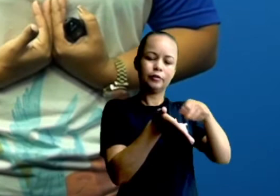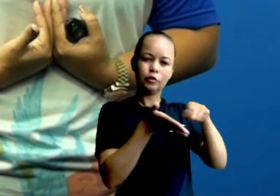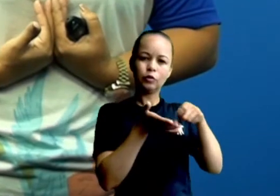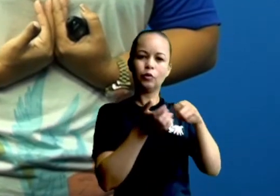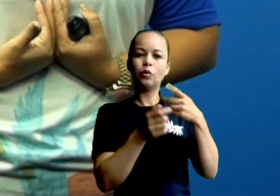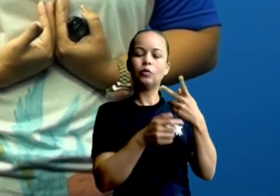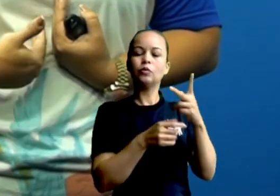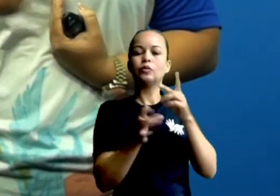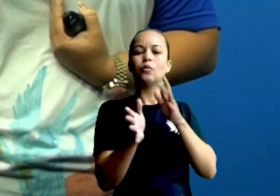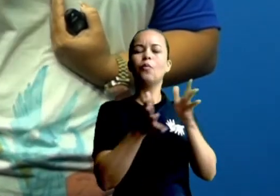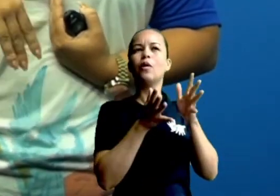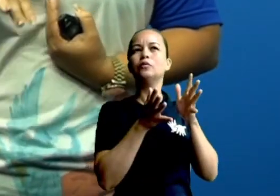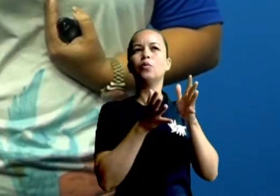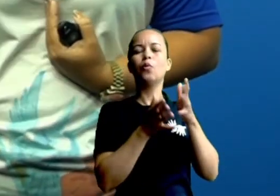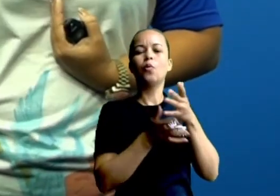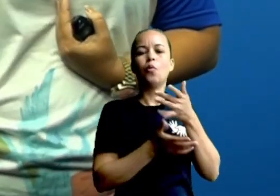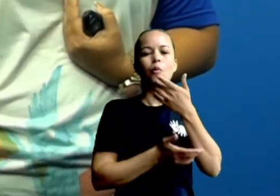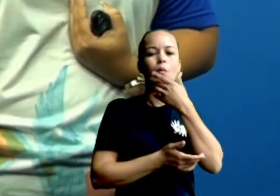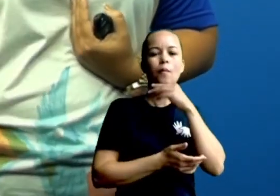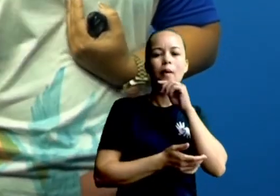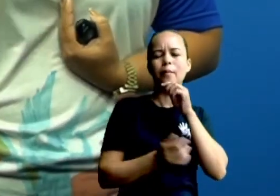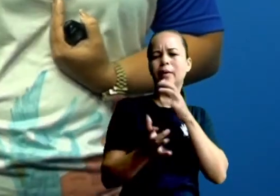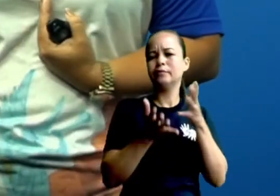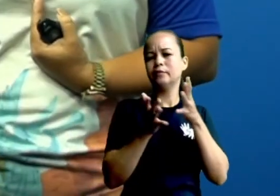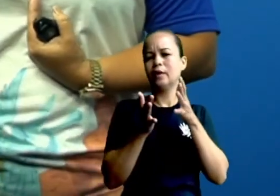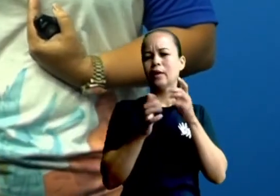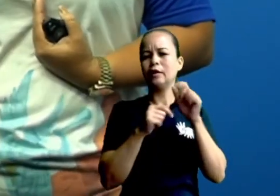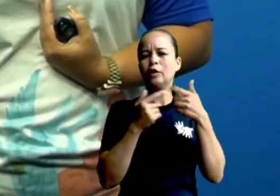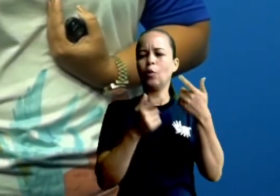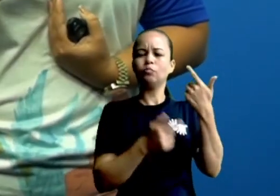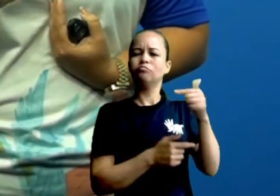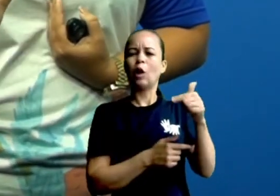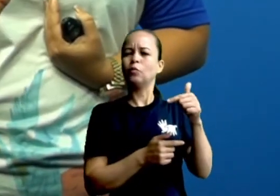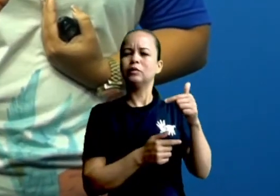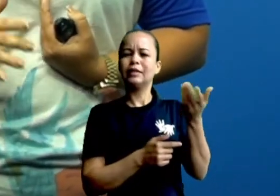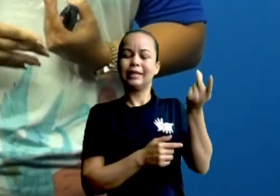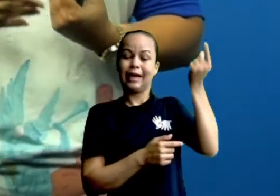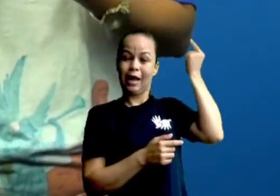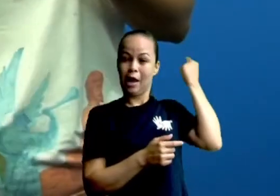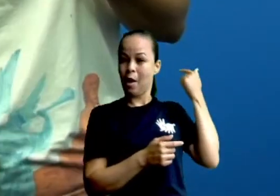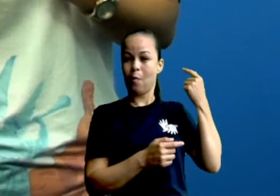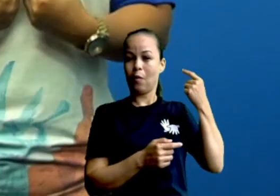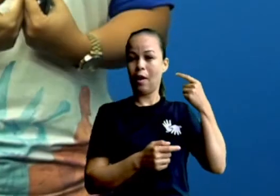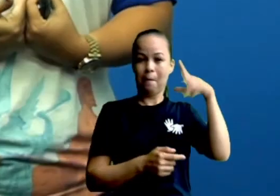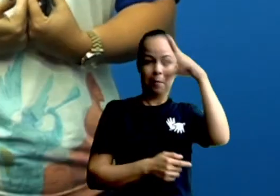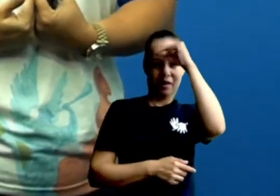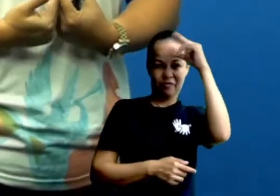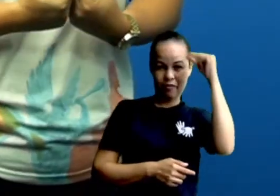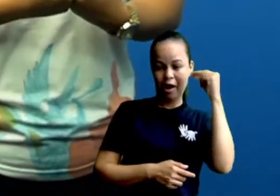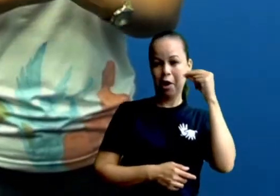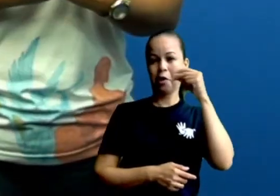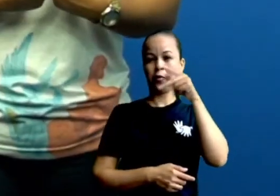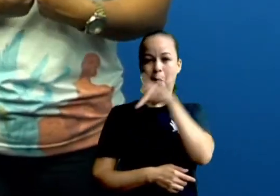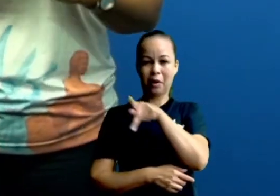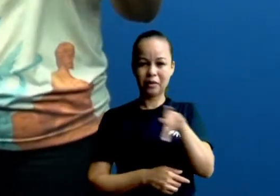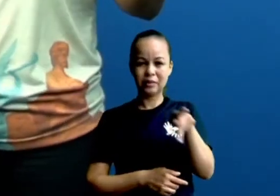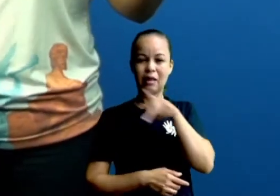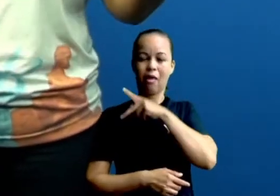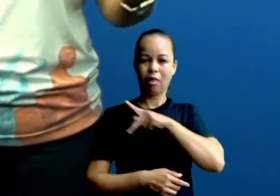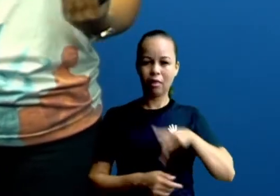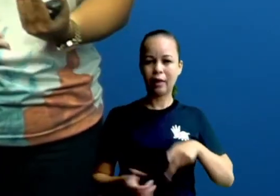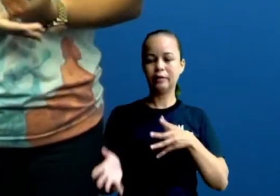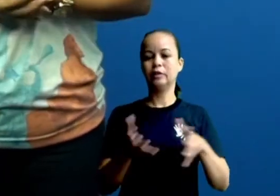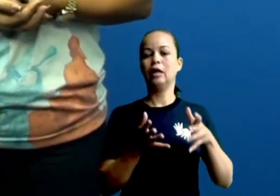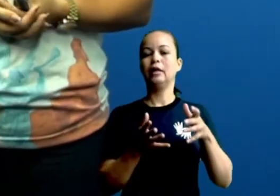do Brasil, certo? Naquela época ainda não tinha presidente, prefeito, vereador, não tinha. O imperador, Dom Pedro II, era